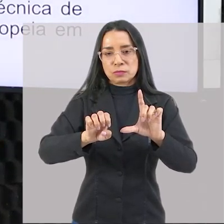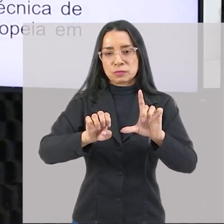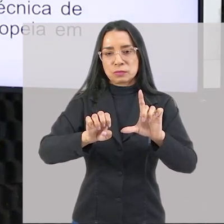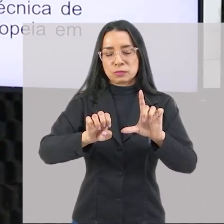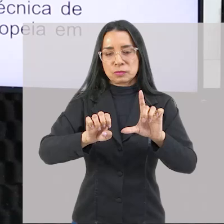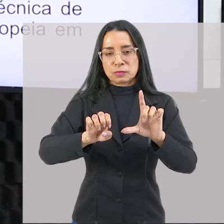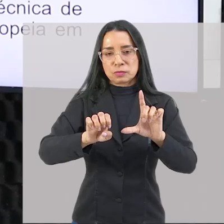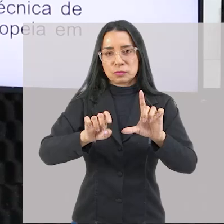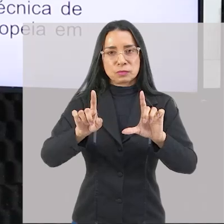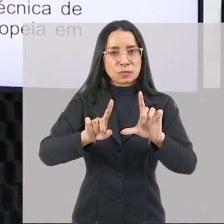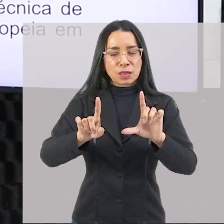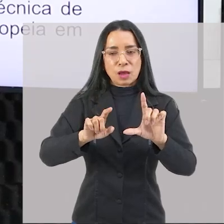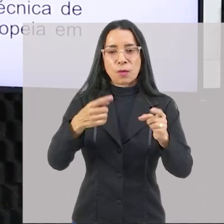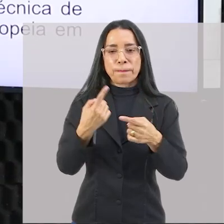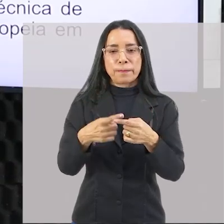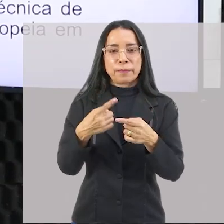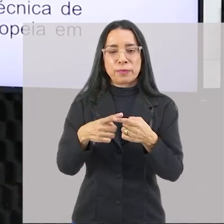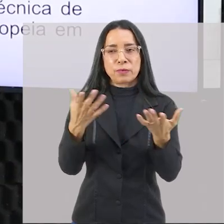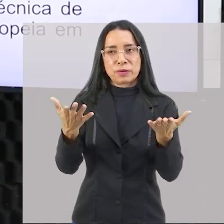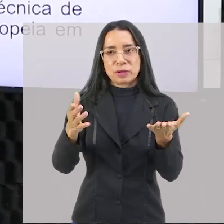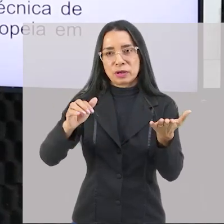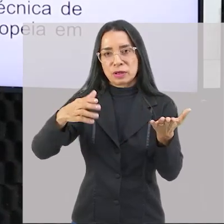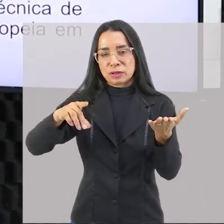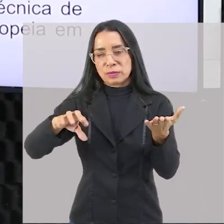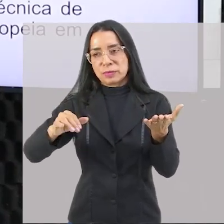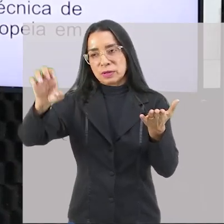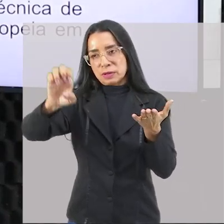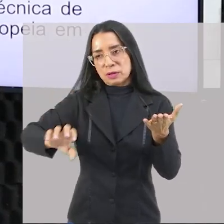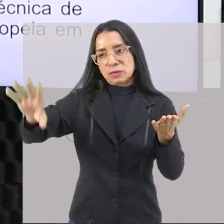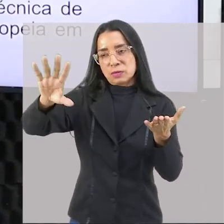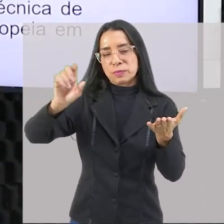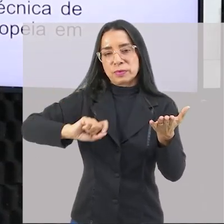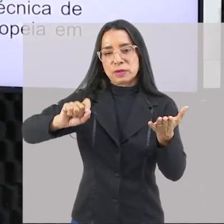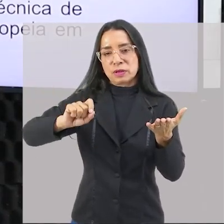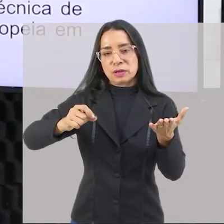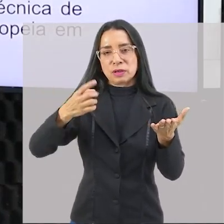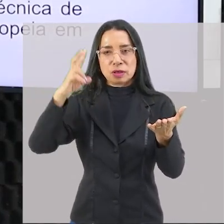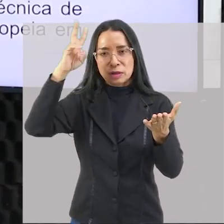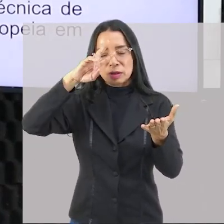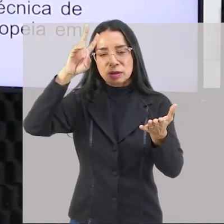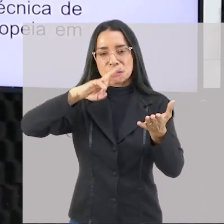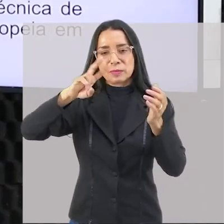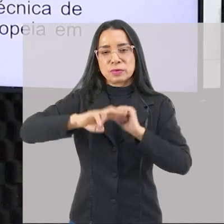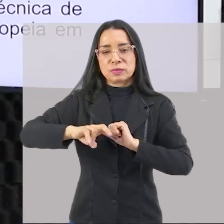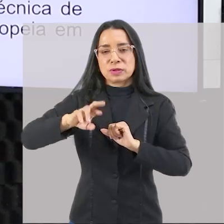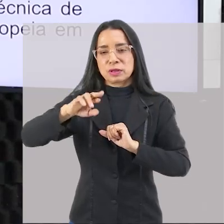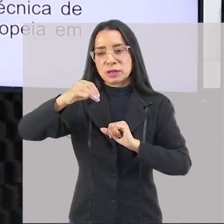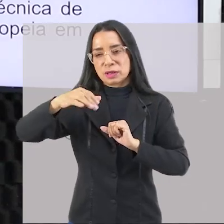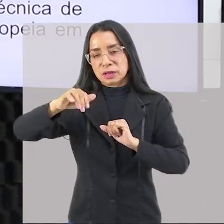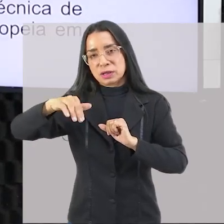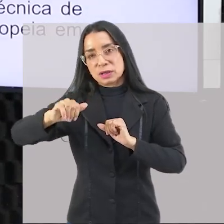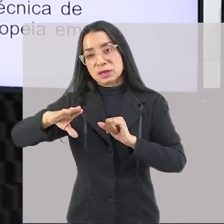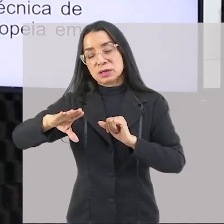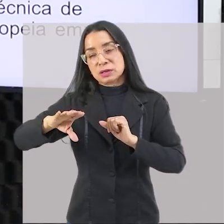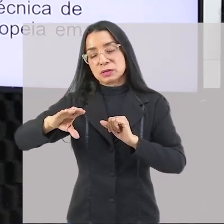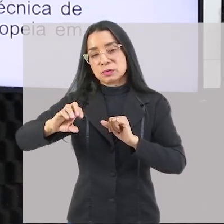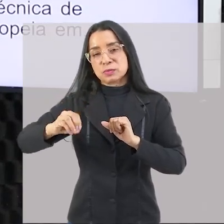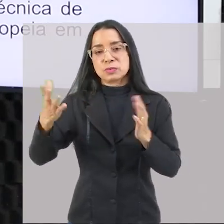acadêmico? Não. Por quê? Porque a academia europeia remete ao realismo, ao romantismo,